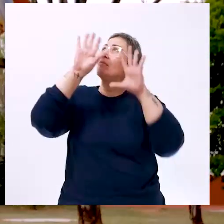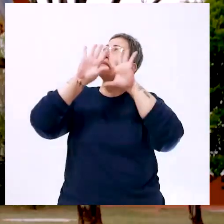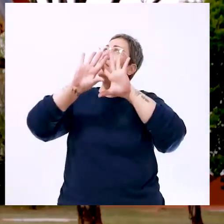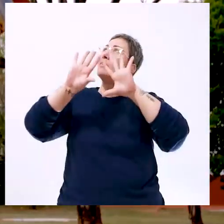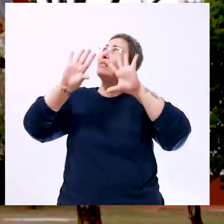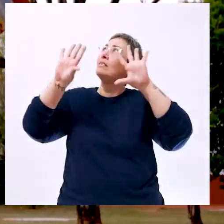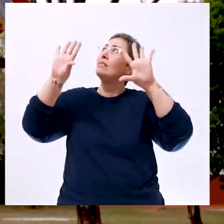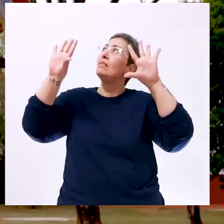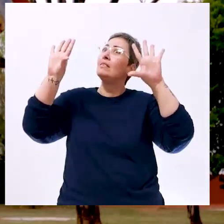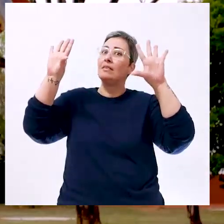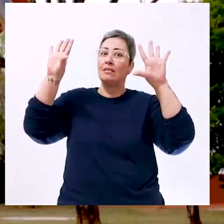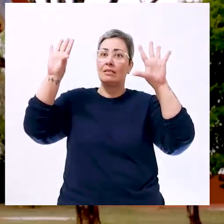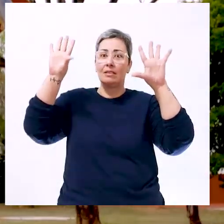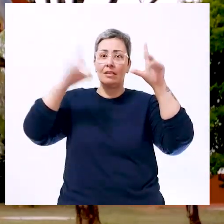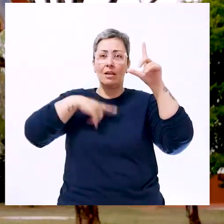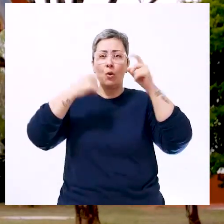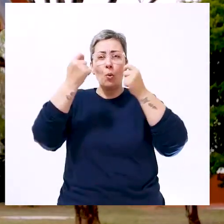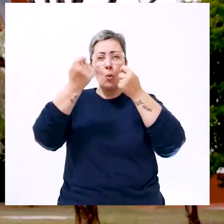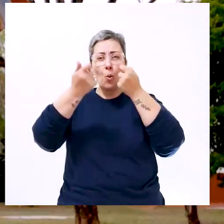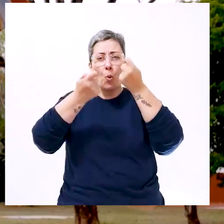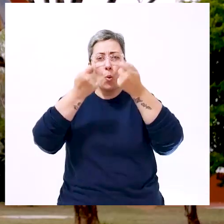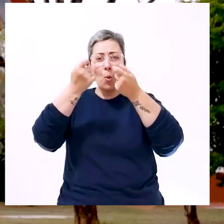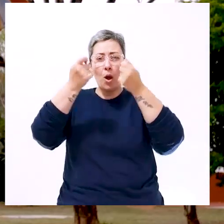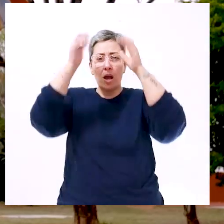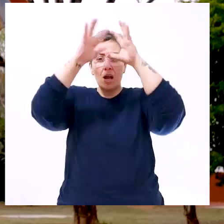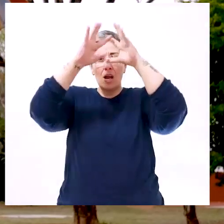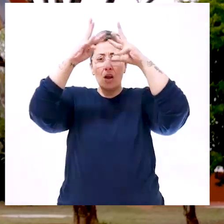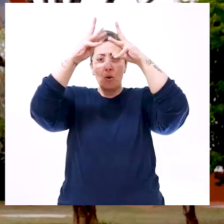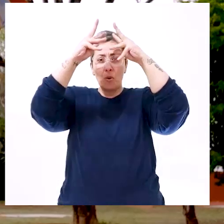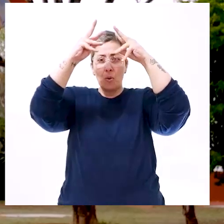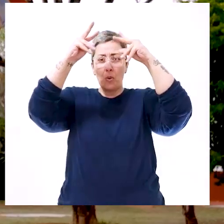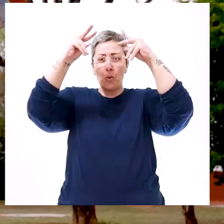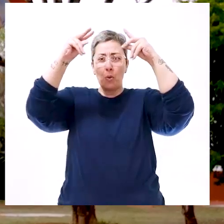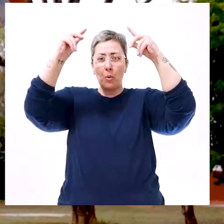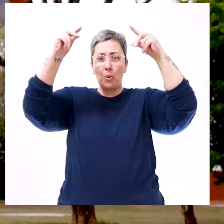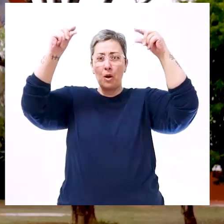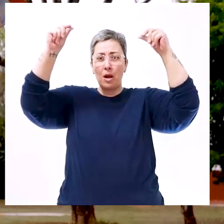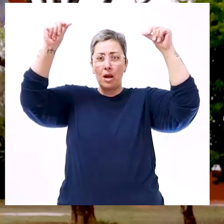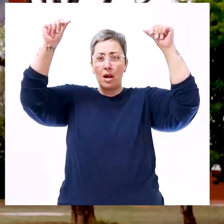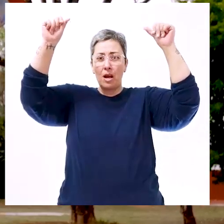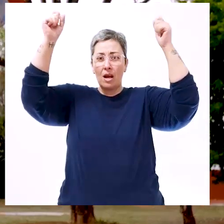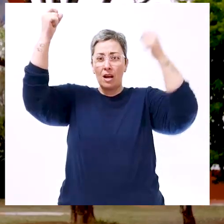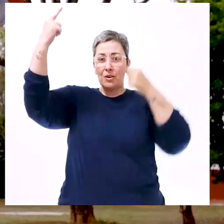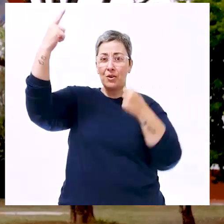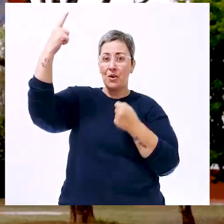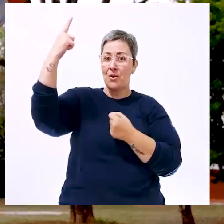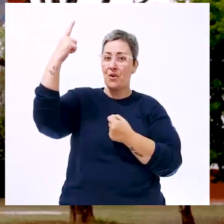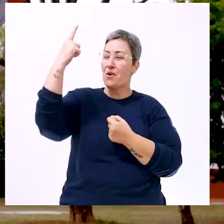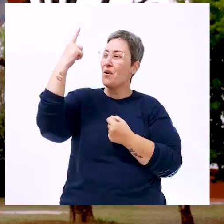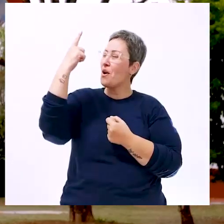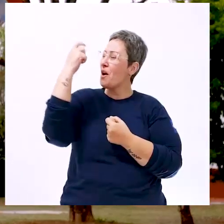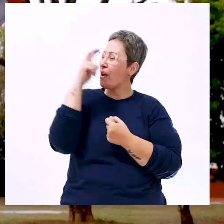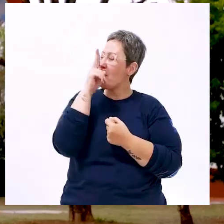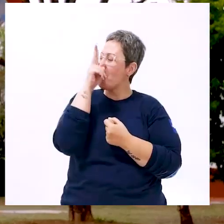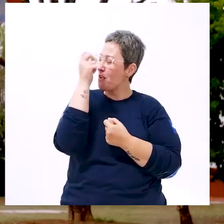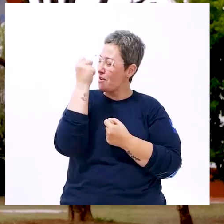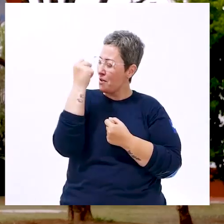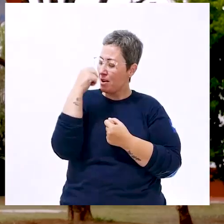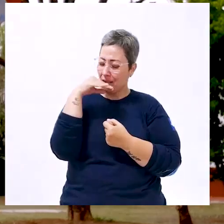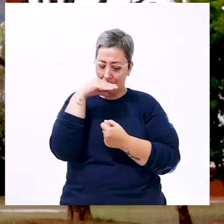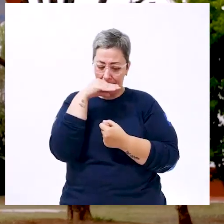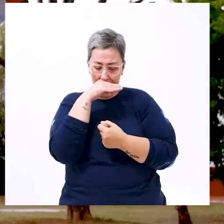Lá em cima no céu, aos poucos as nuvens desmancham-se no sol